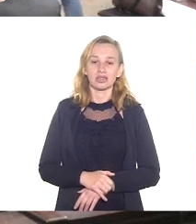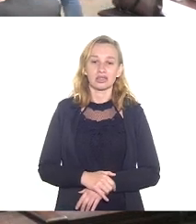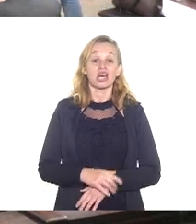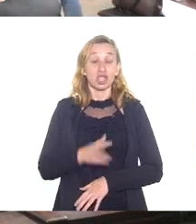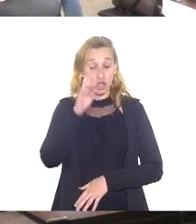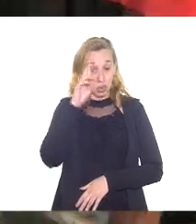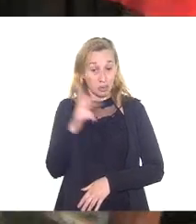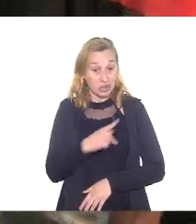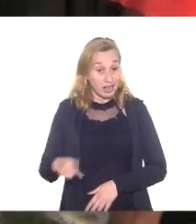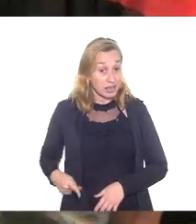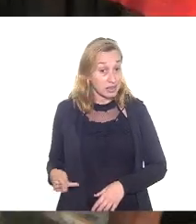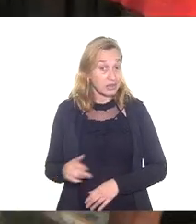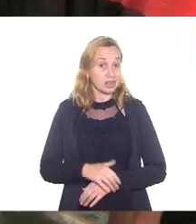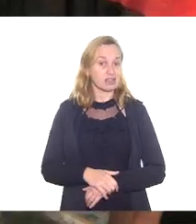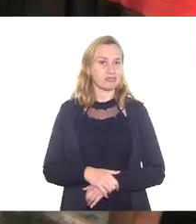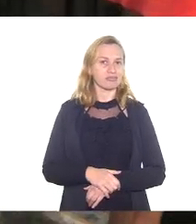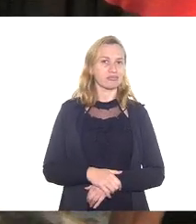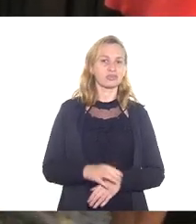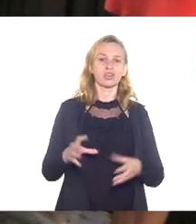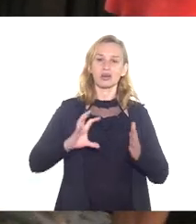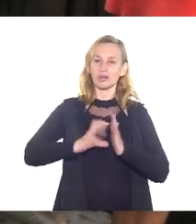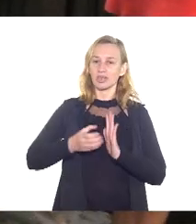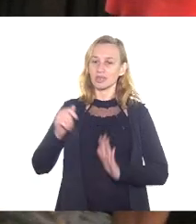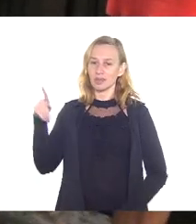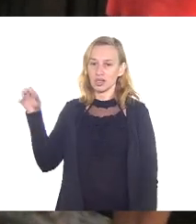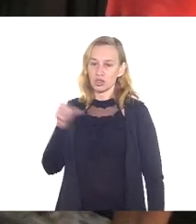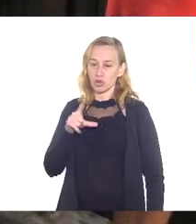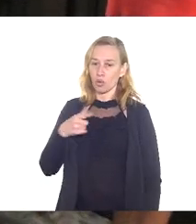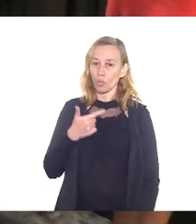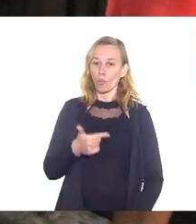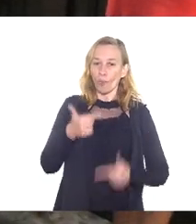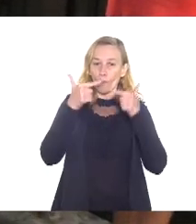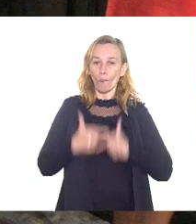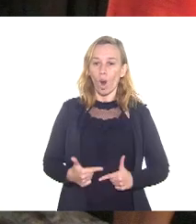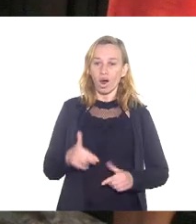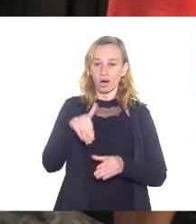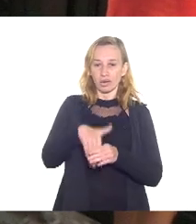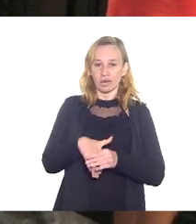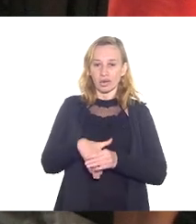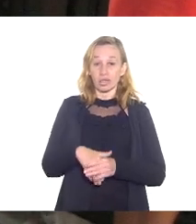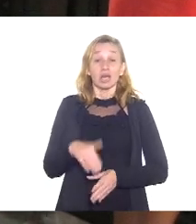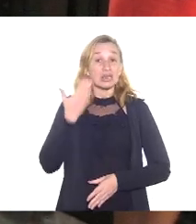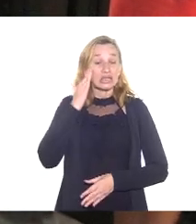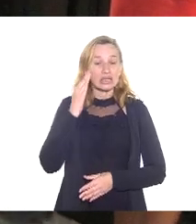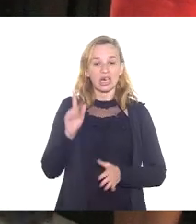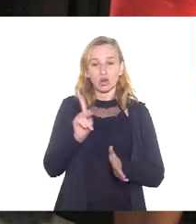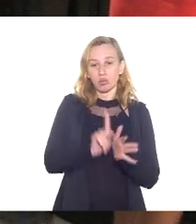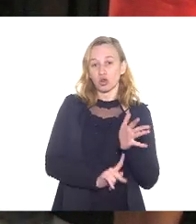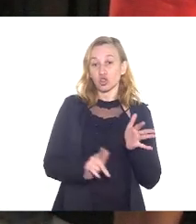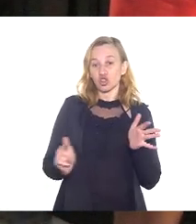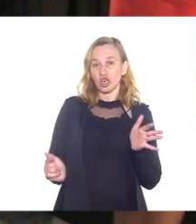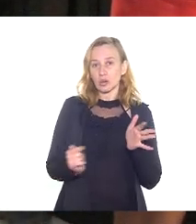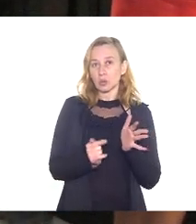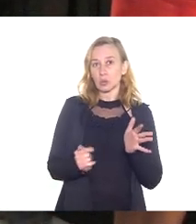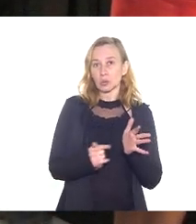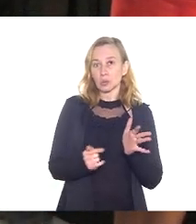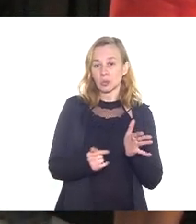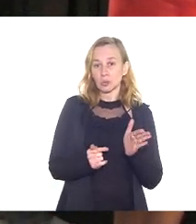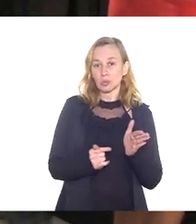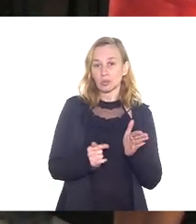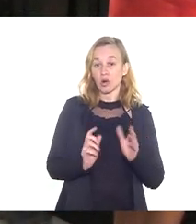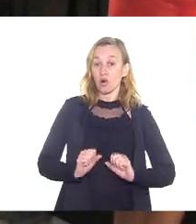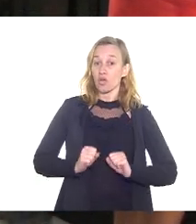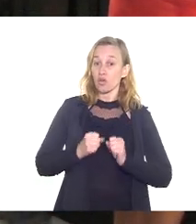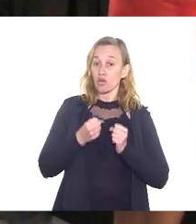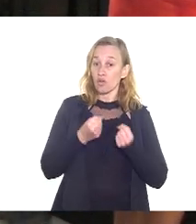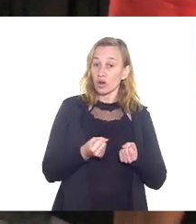Senhor presidente, a bancada do PSOL vai se abster nessa votação, por entender que o projeto ele